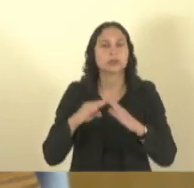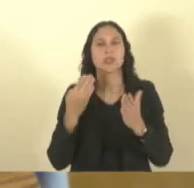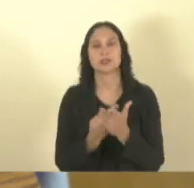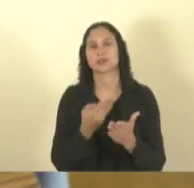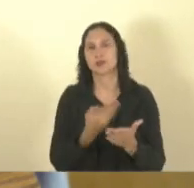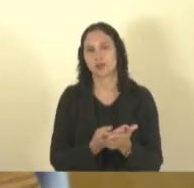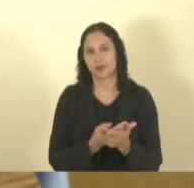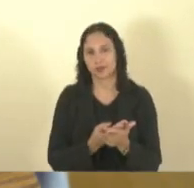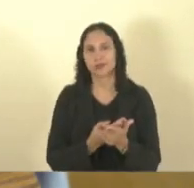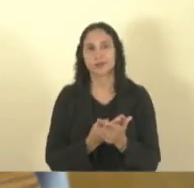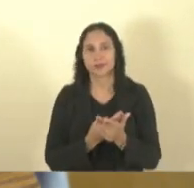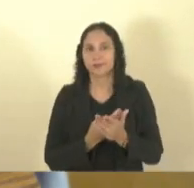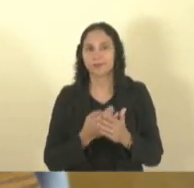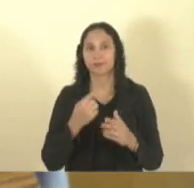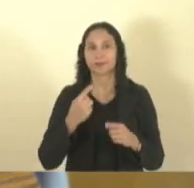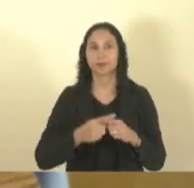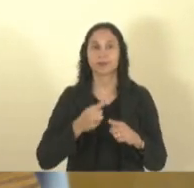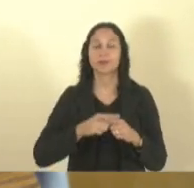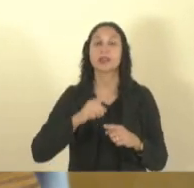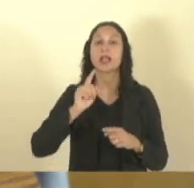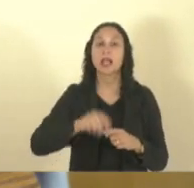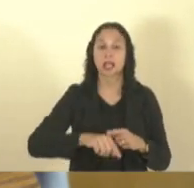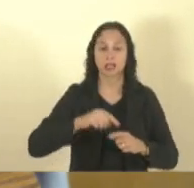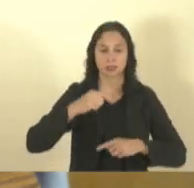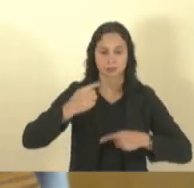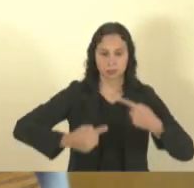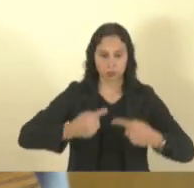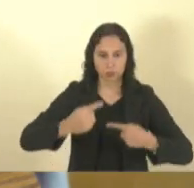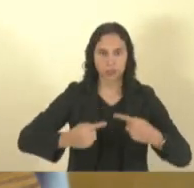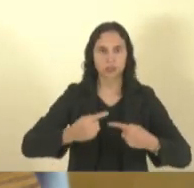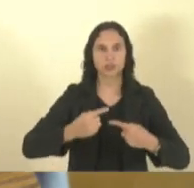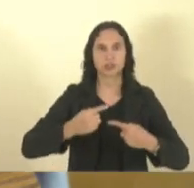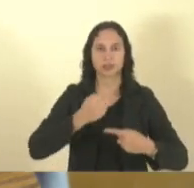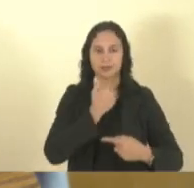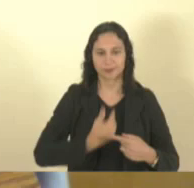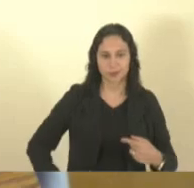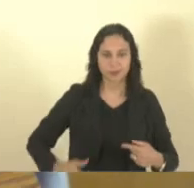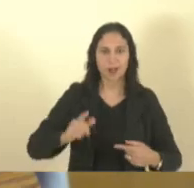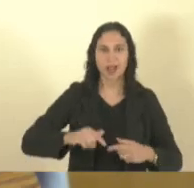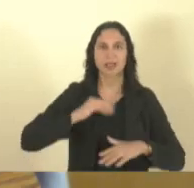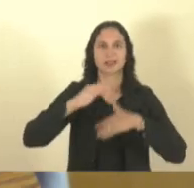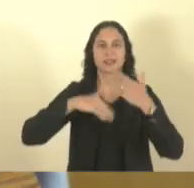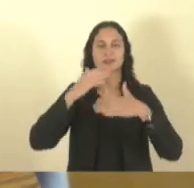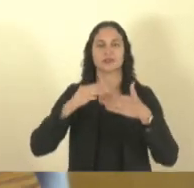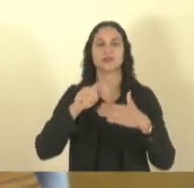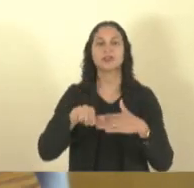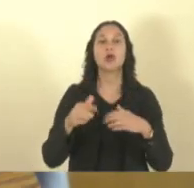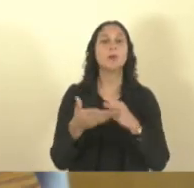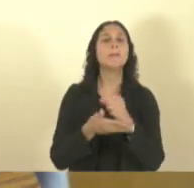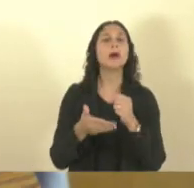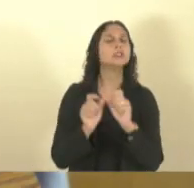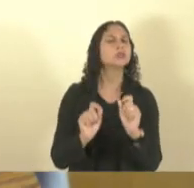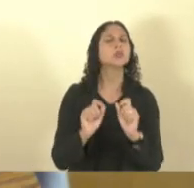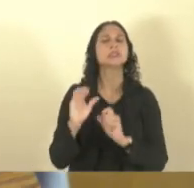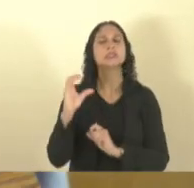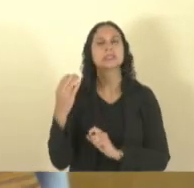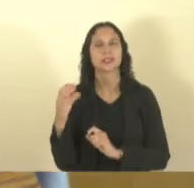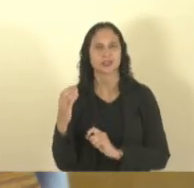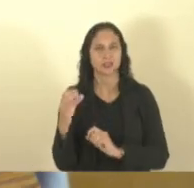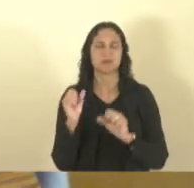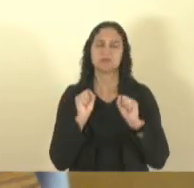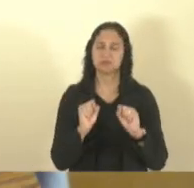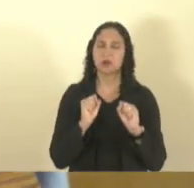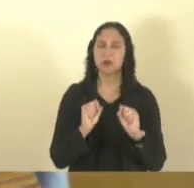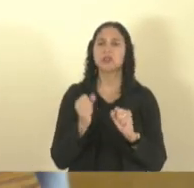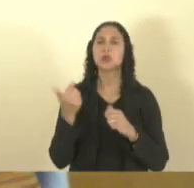conta de uma política pública desenvolvida com base em evidências científicas. Então, poderia dar outros